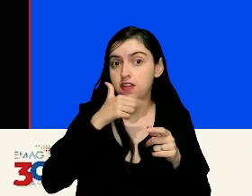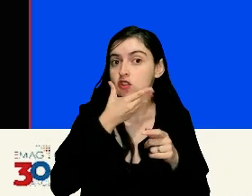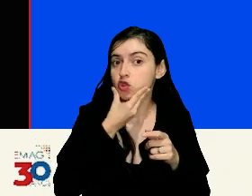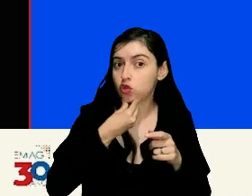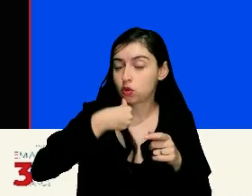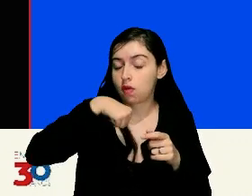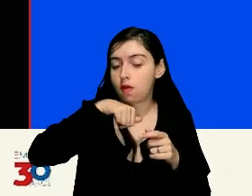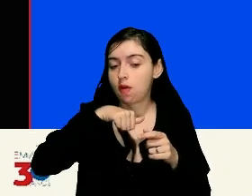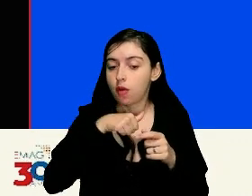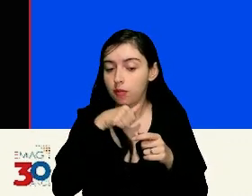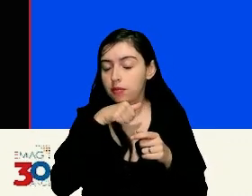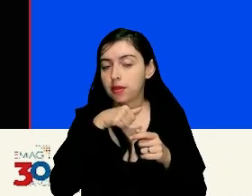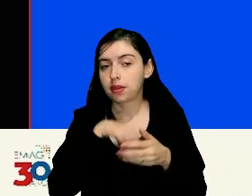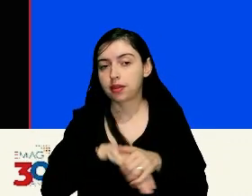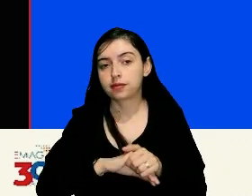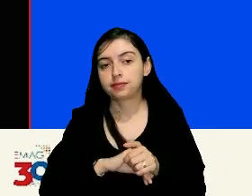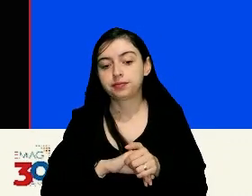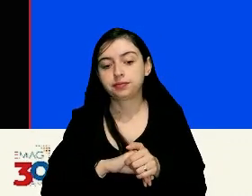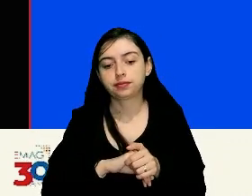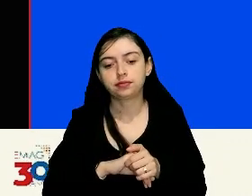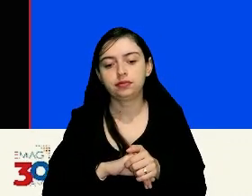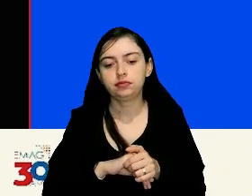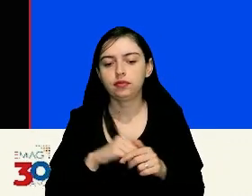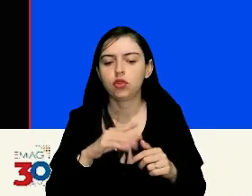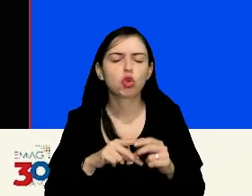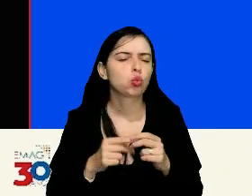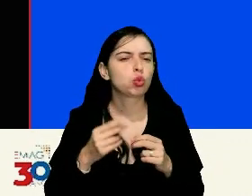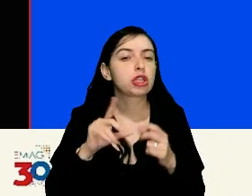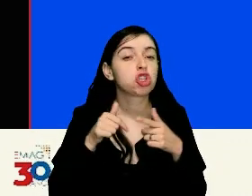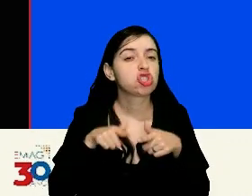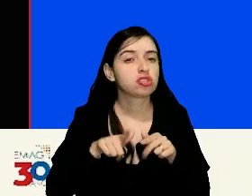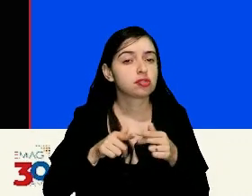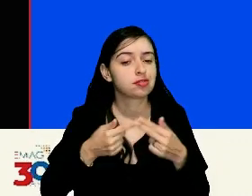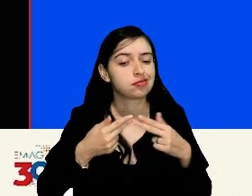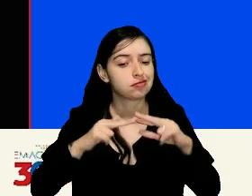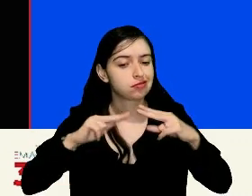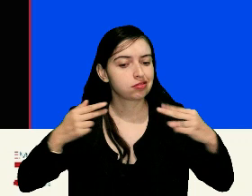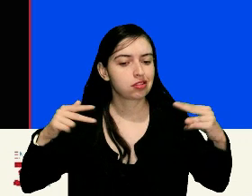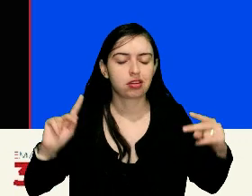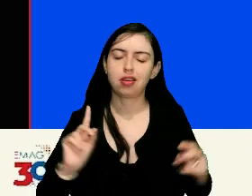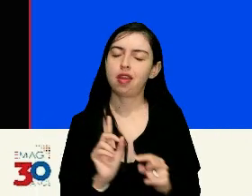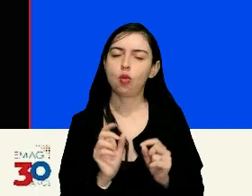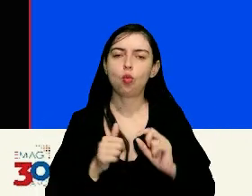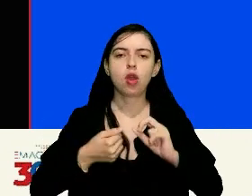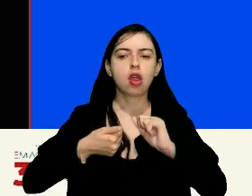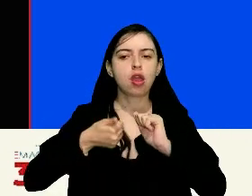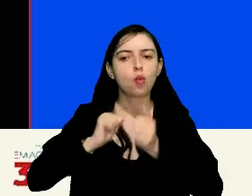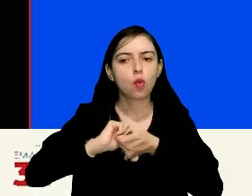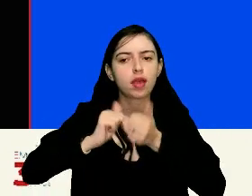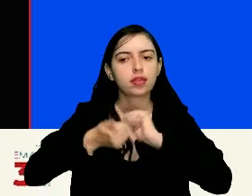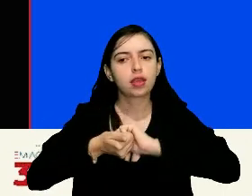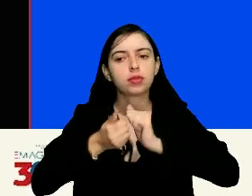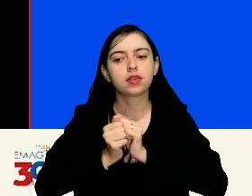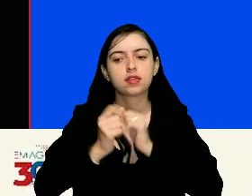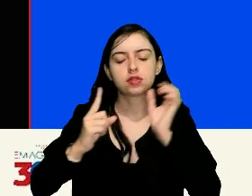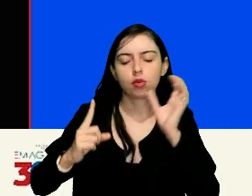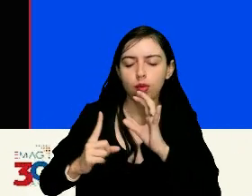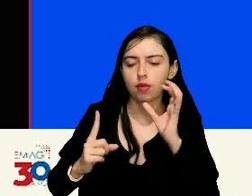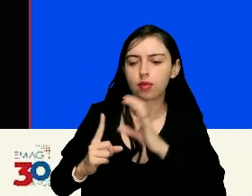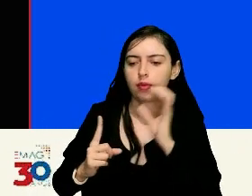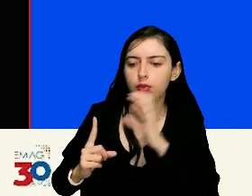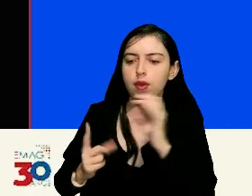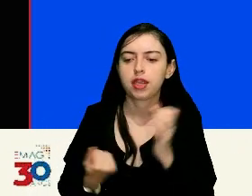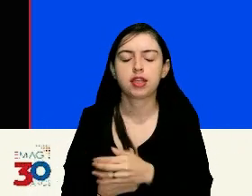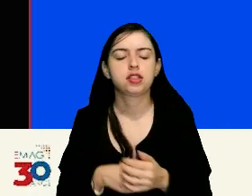performar a masculinidade, não tem nada a ver com genética. É uma construção social. É a forma de influências que nós temos de outros homens, né? Nossos pais, nossos